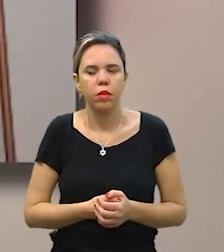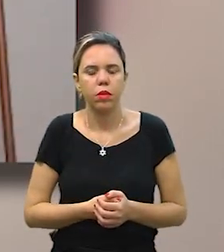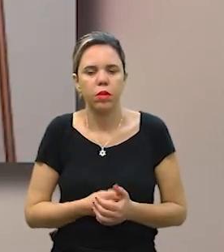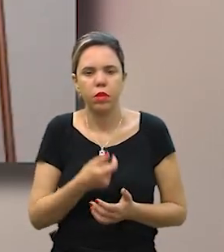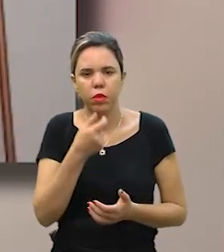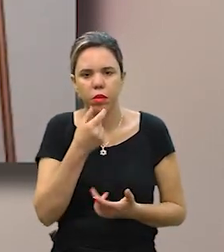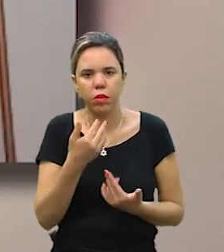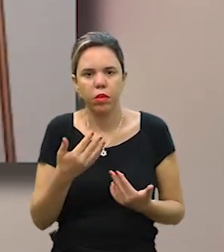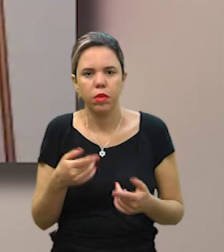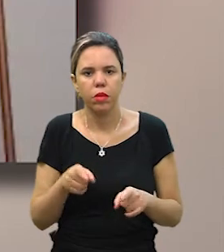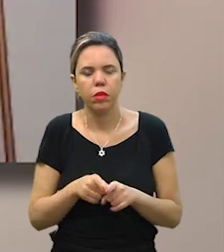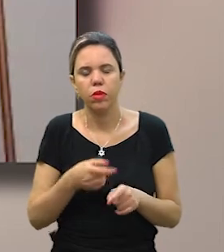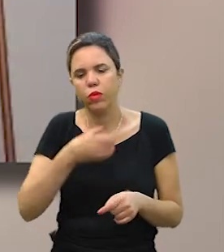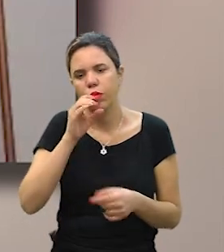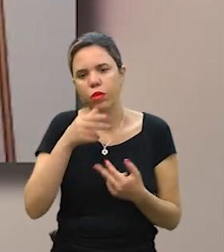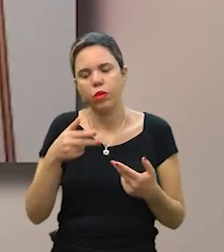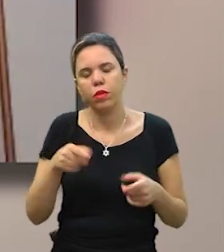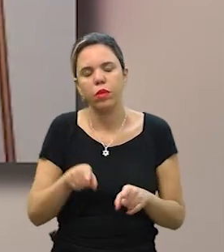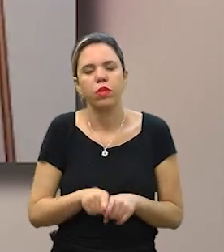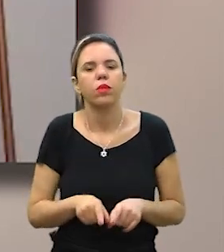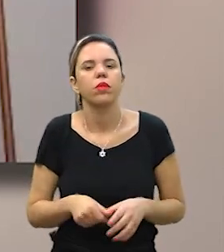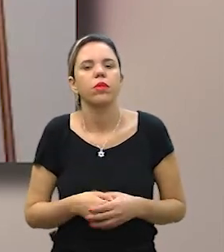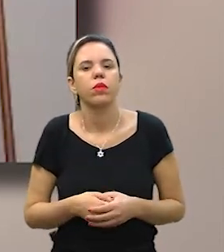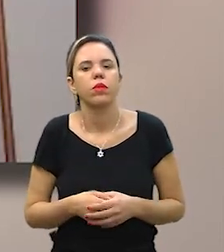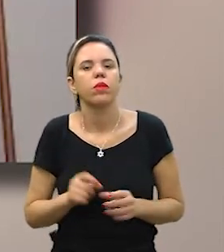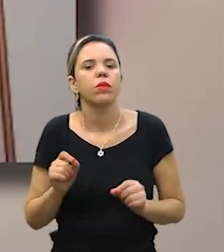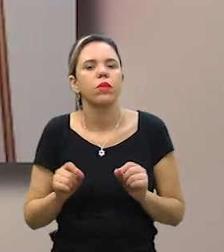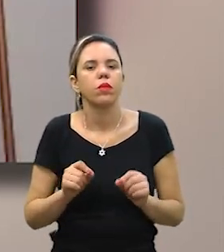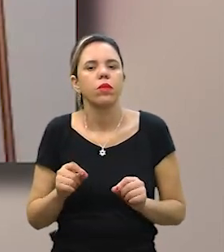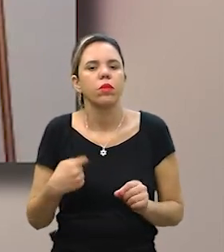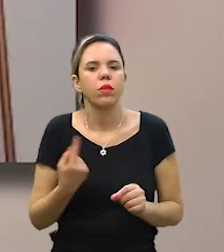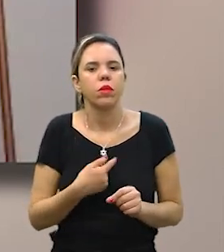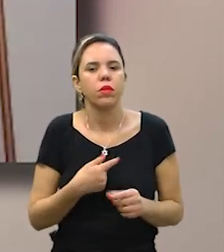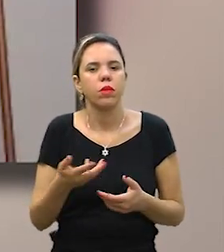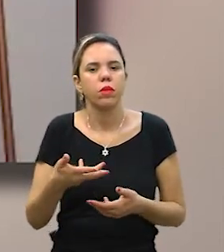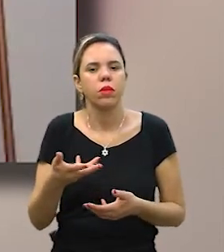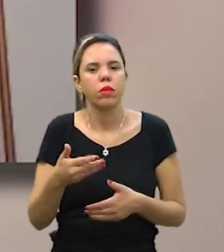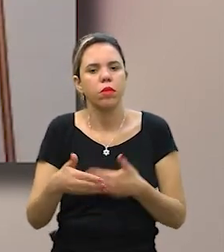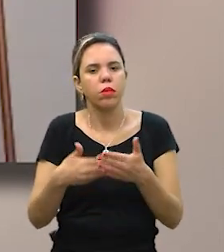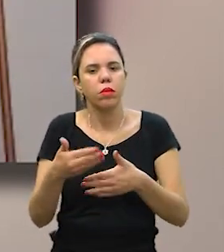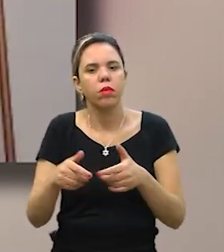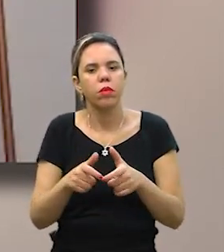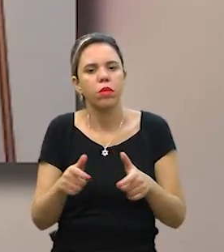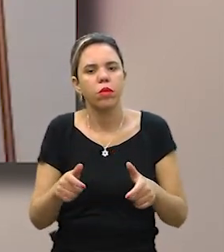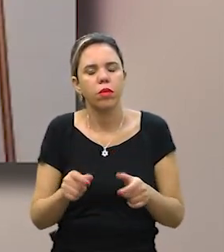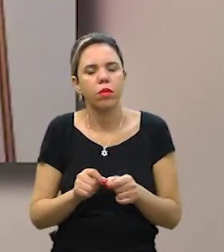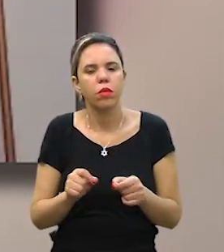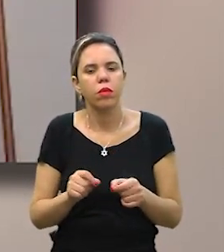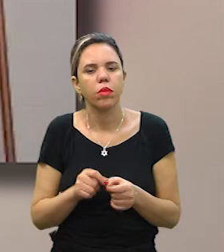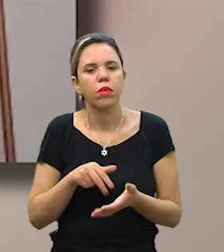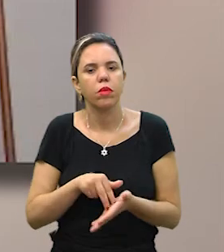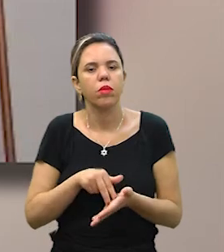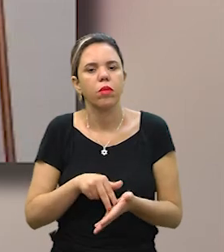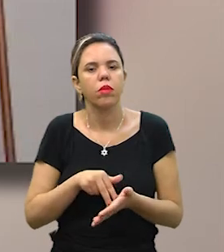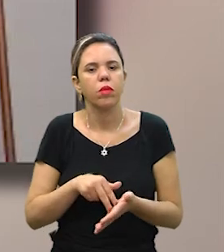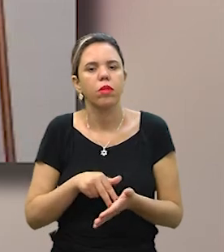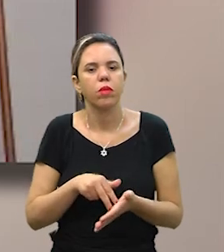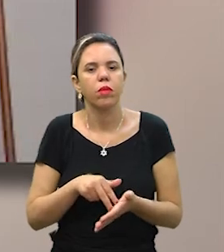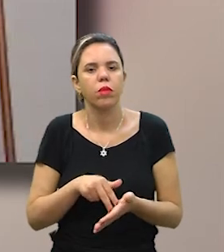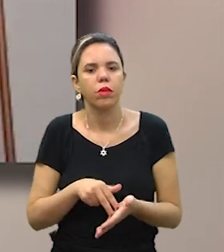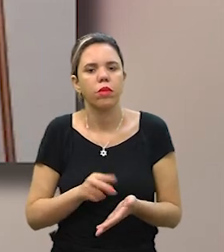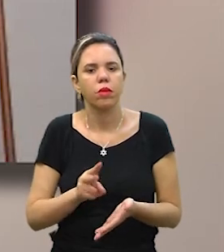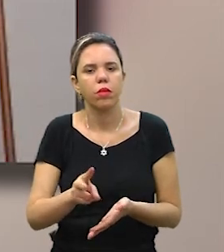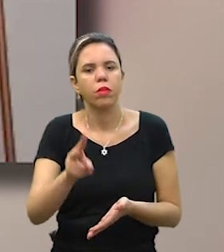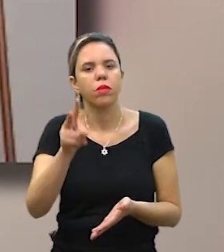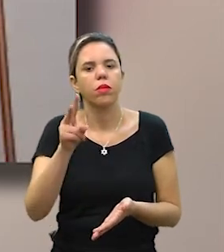momento da bolachinha, do suco, né? Então para que a gente vai acelerar o processo? Então sejam firmes,